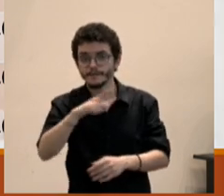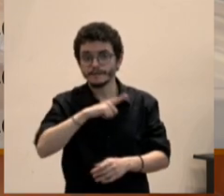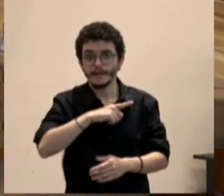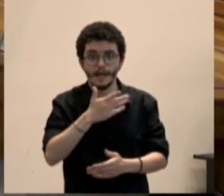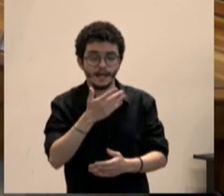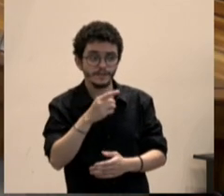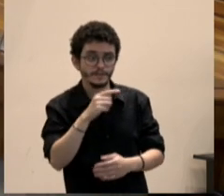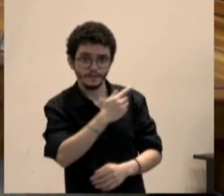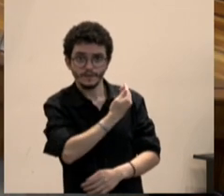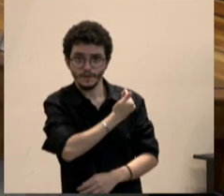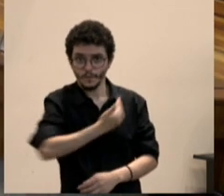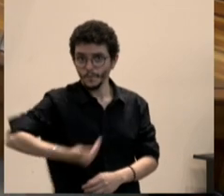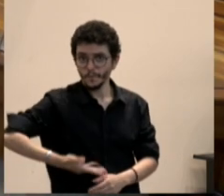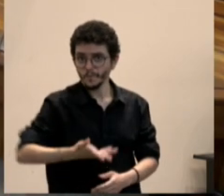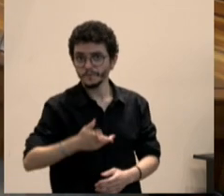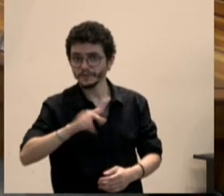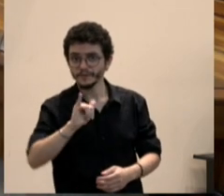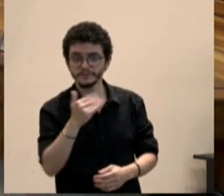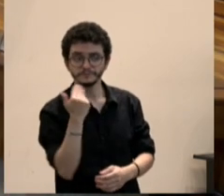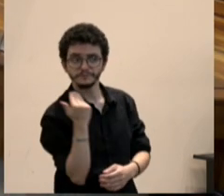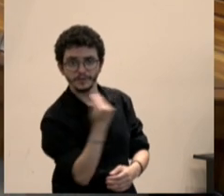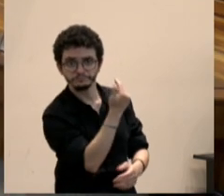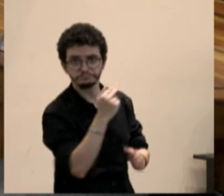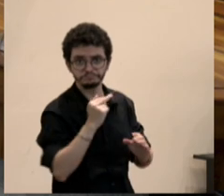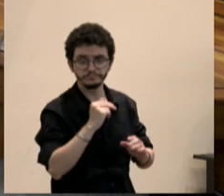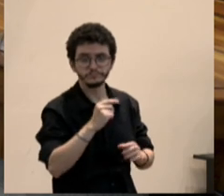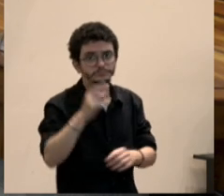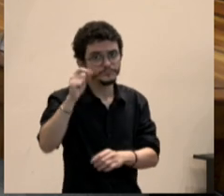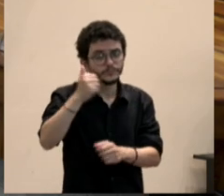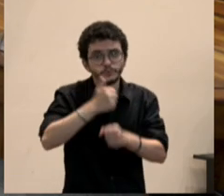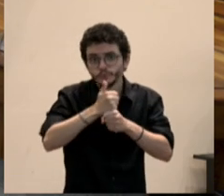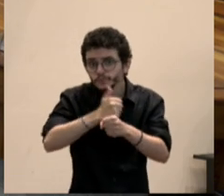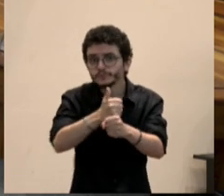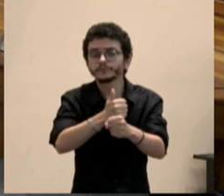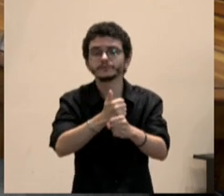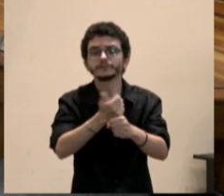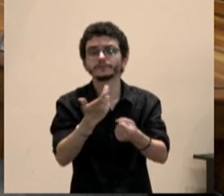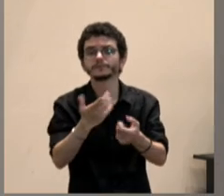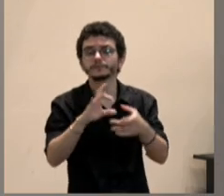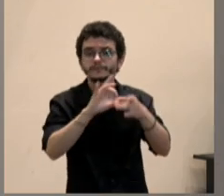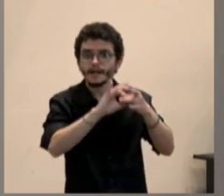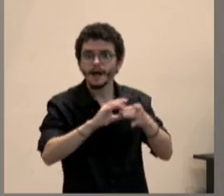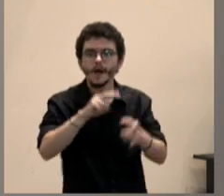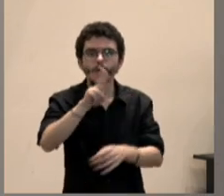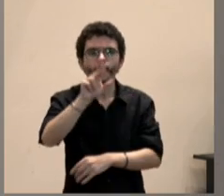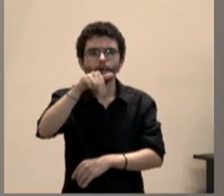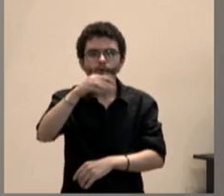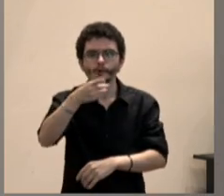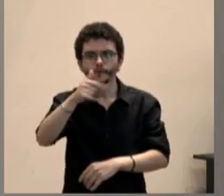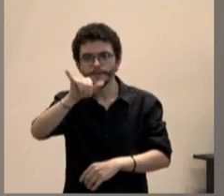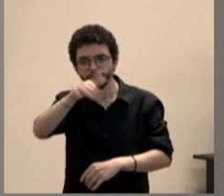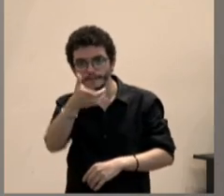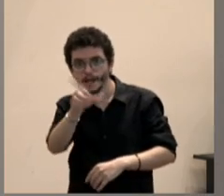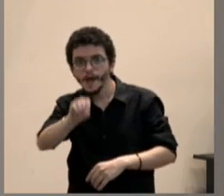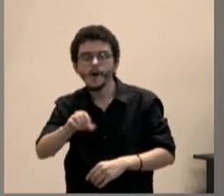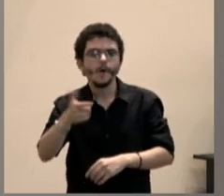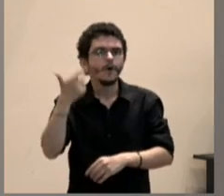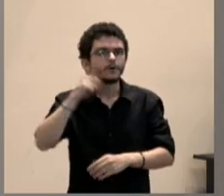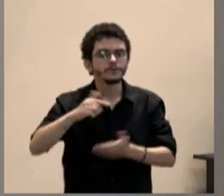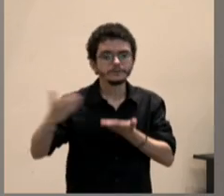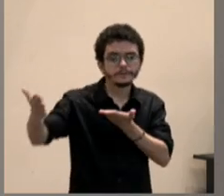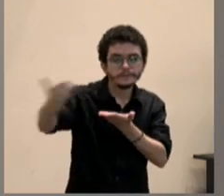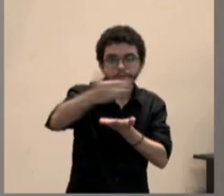vão demandar com a União. Então, todo ano, a União consegue recuperar em torno de 30 bilhões desse